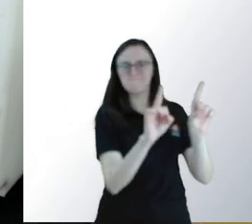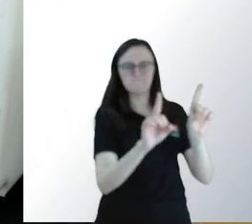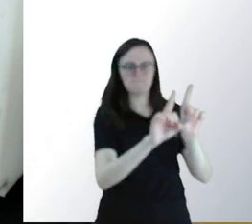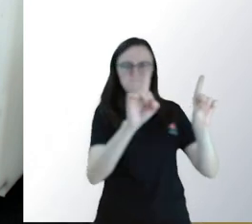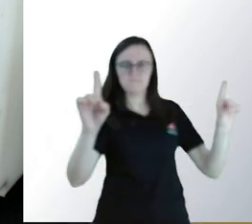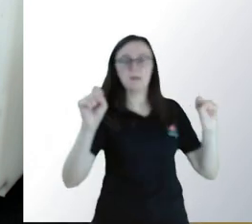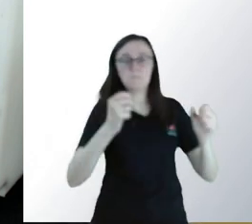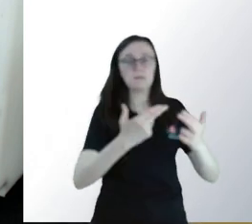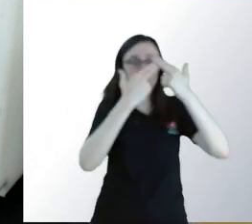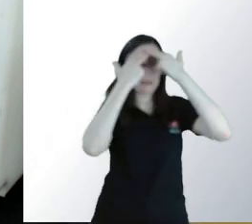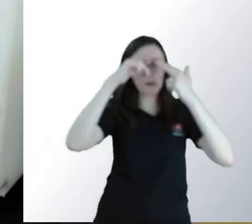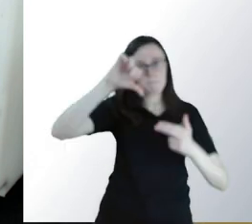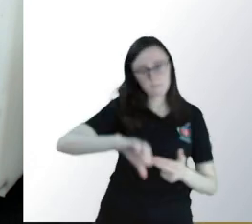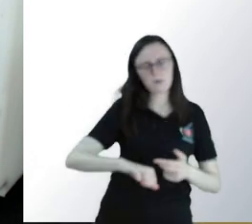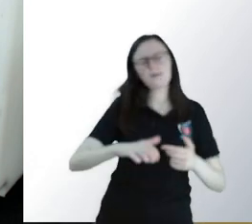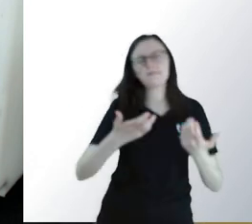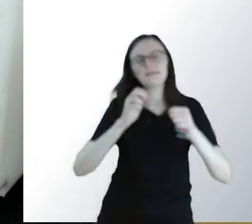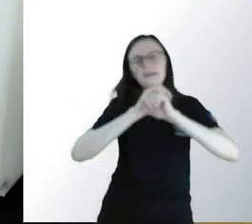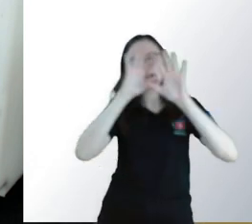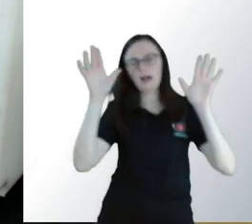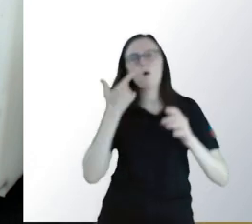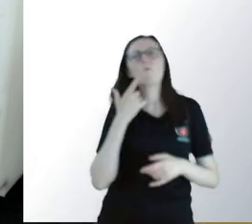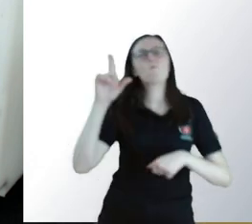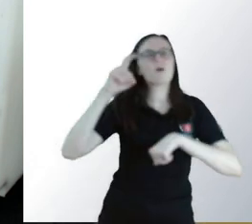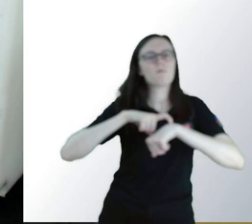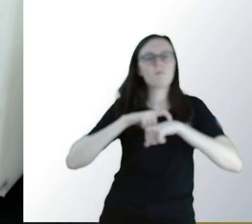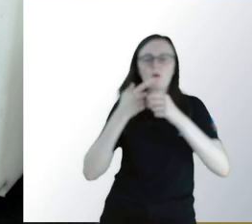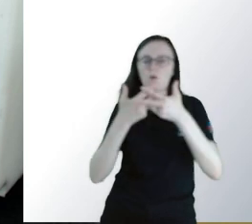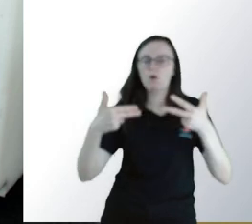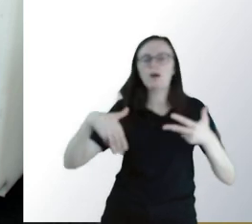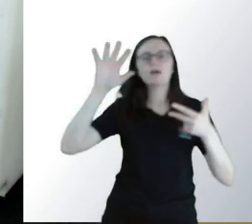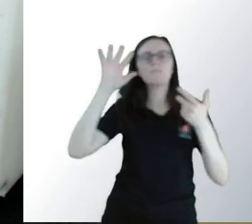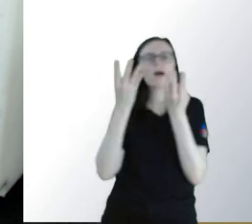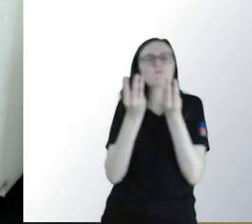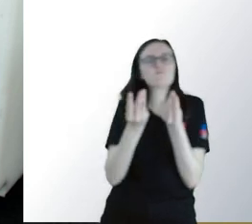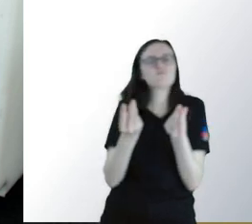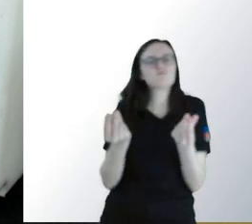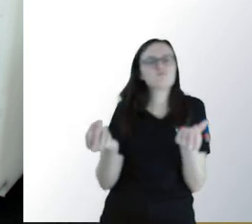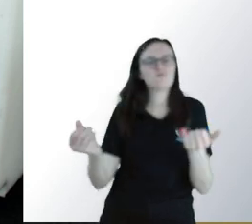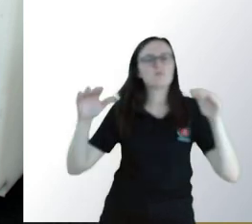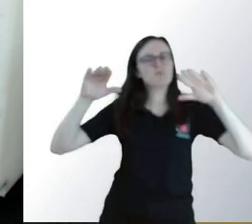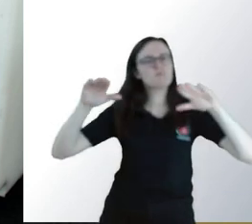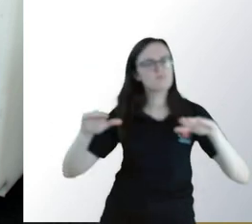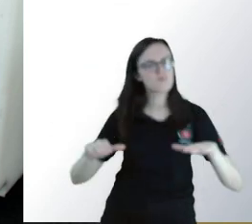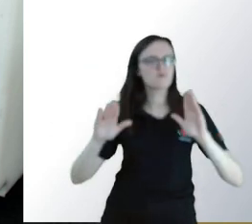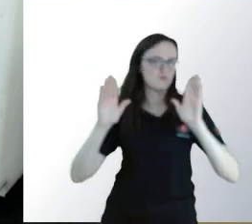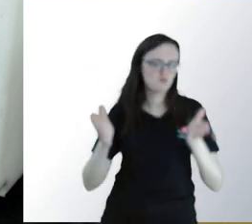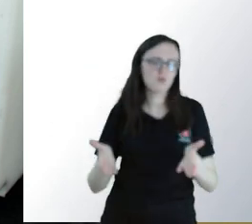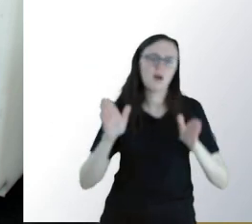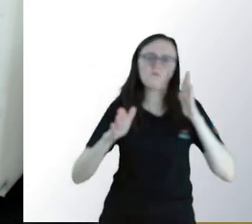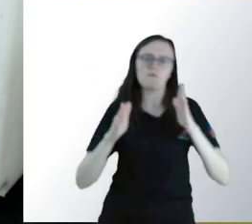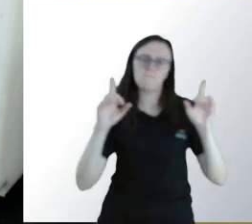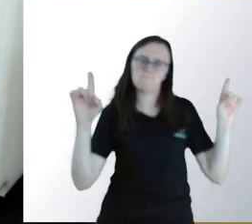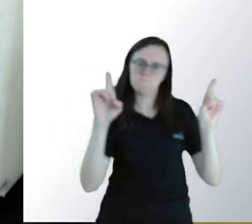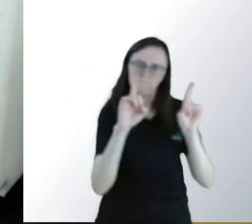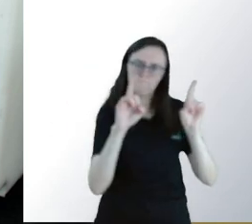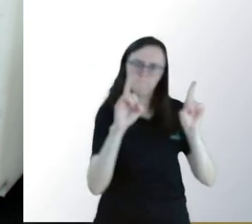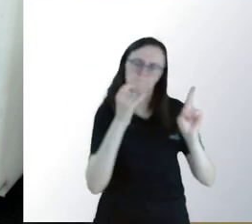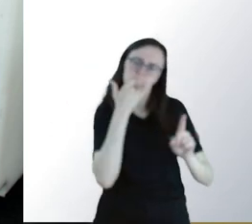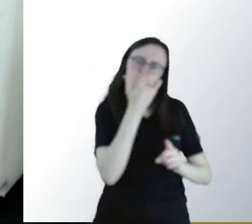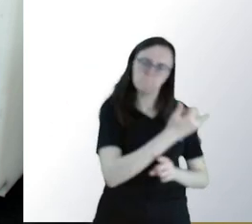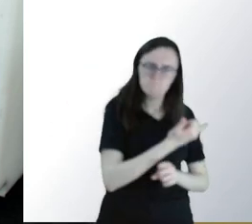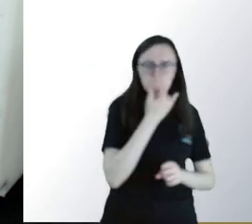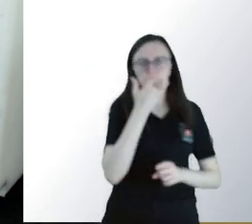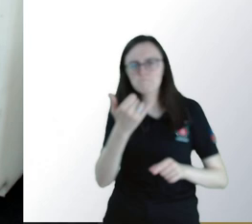pode causar um trauma ainda maior. É claro que, num segundo momento, quando as coisas já estão apaziguadas, de repente, um pedido de desculpas,